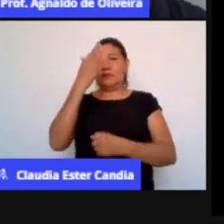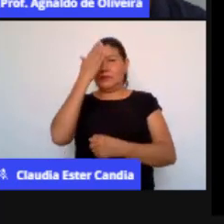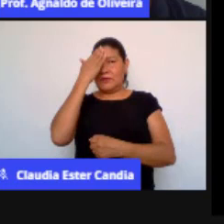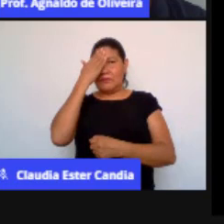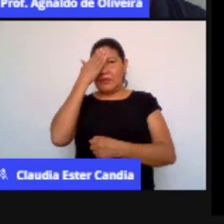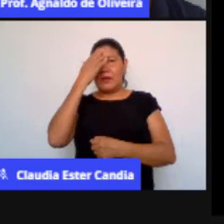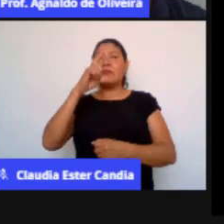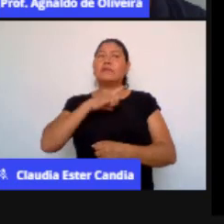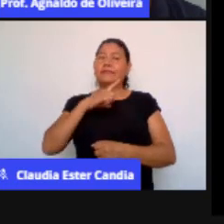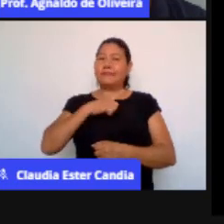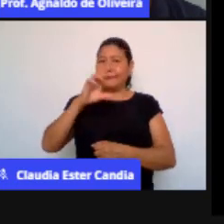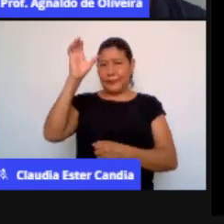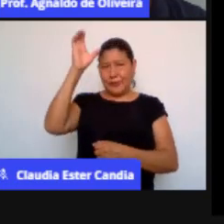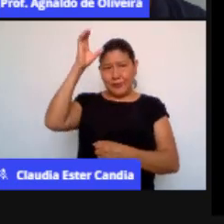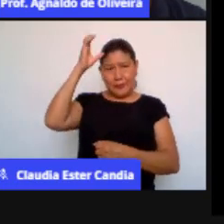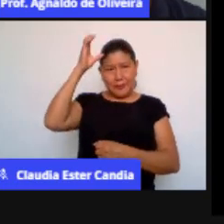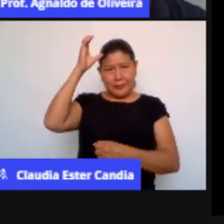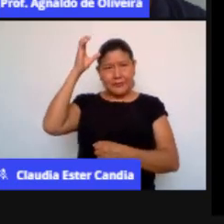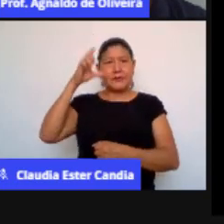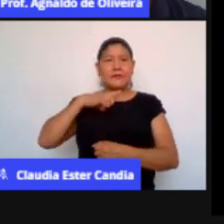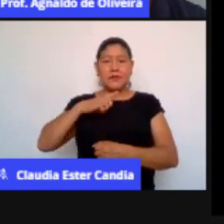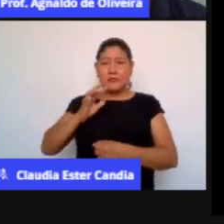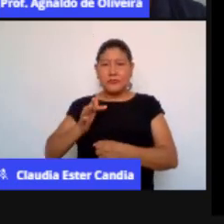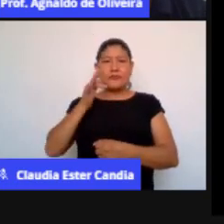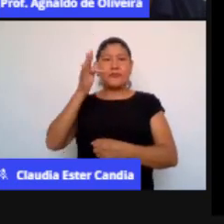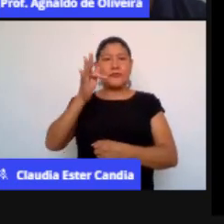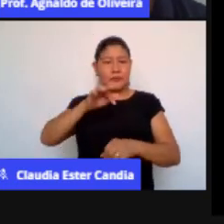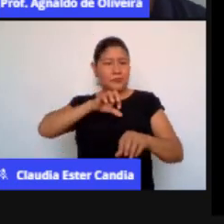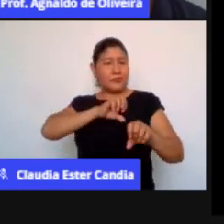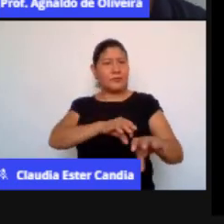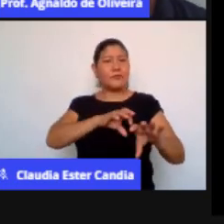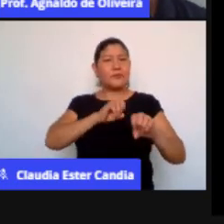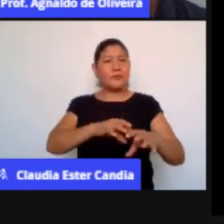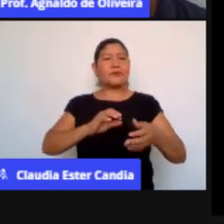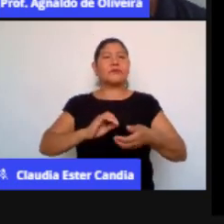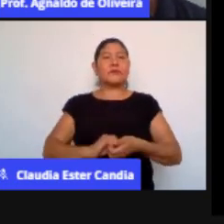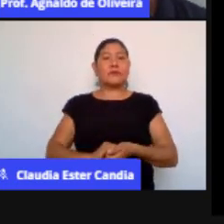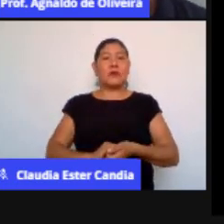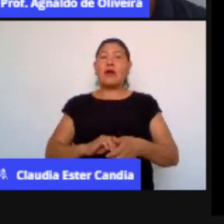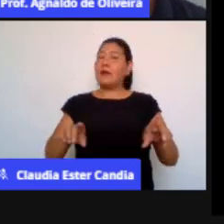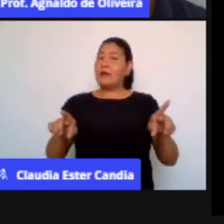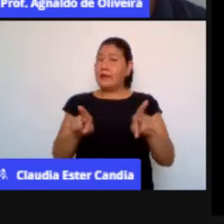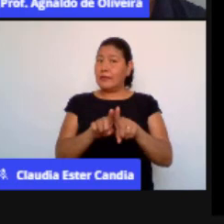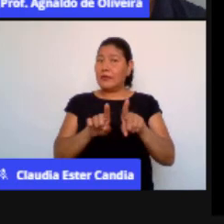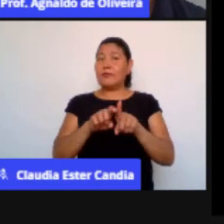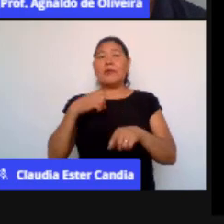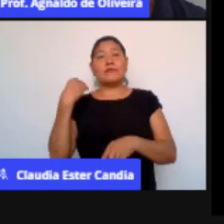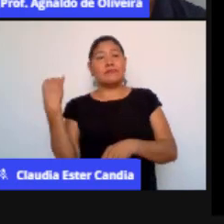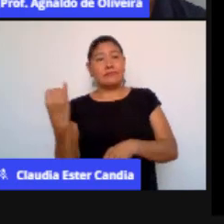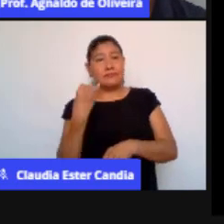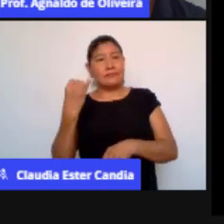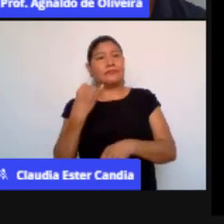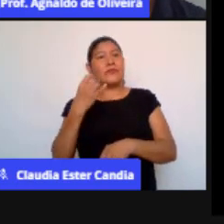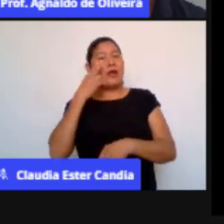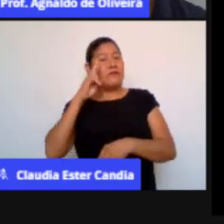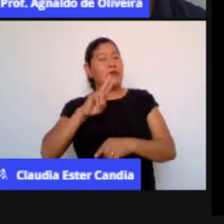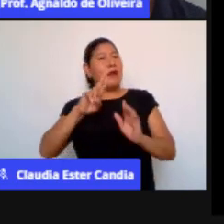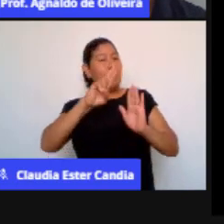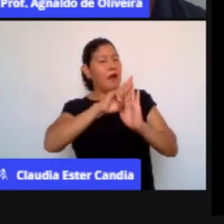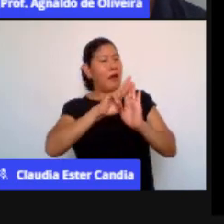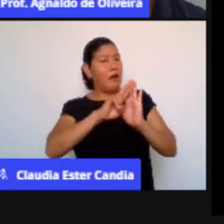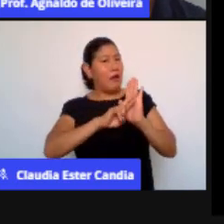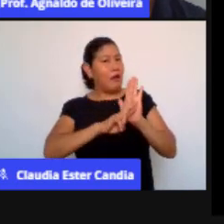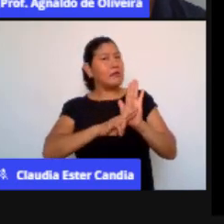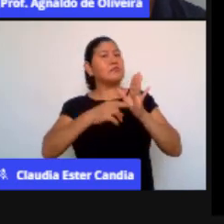fazer ou não durante as minhas aulas, né? E muito importante também ficar atento aos cronogramas. O Agnova, na